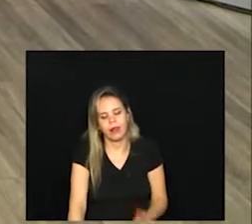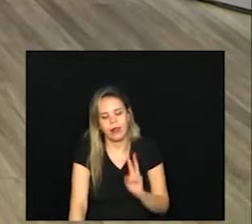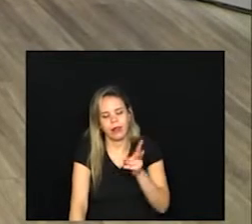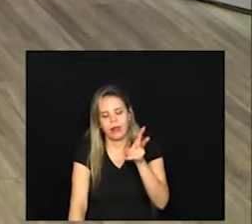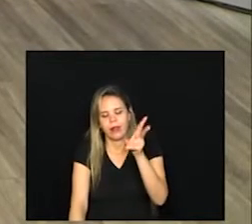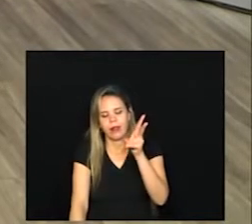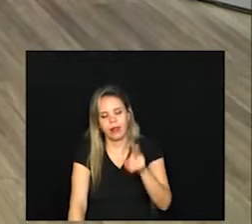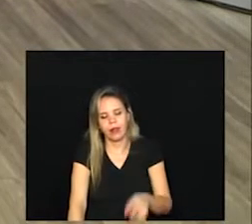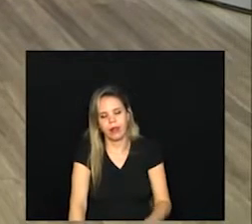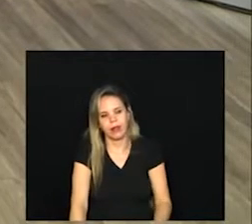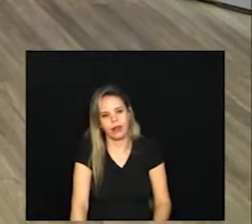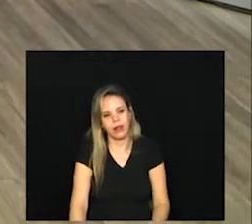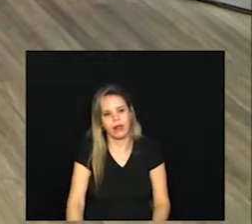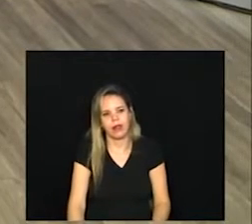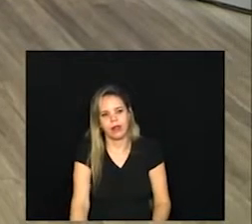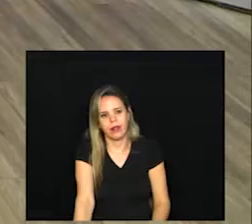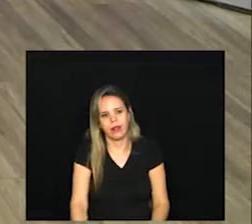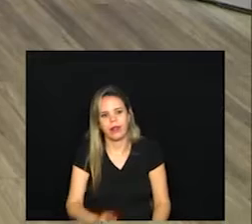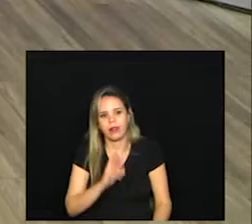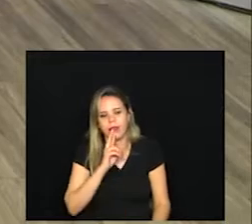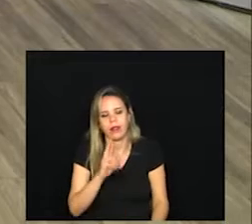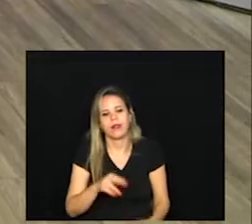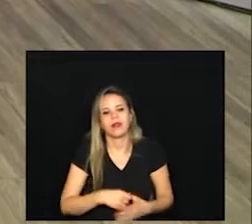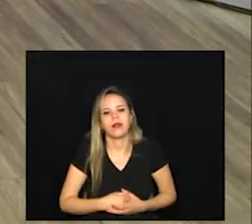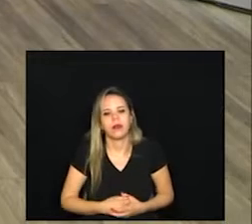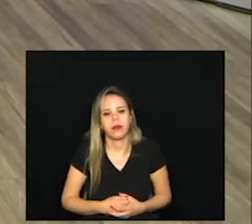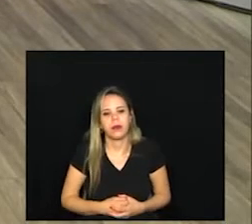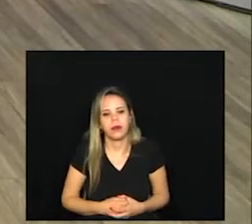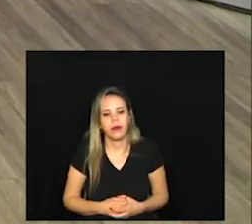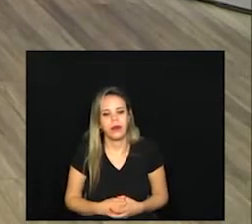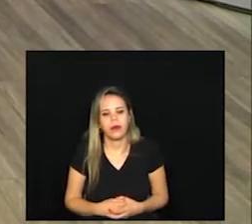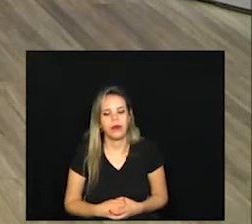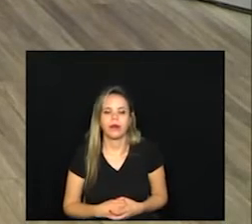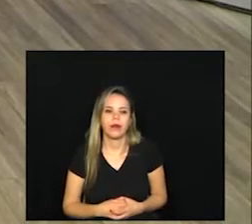pode... Você estava na sua resposta.